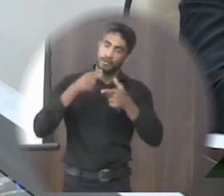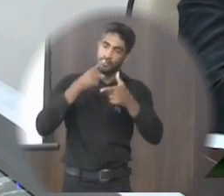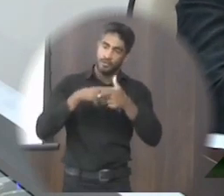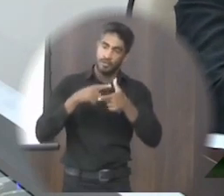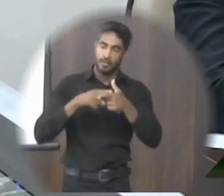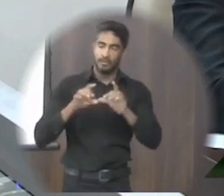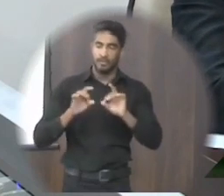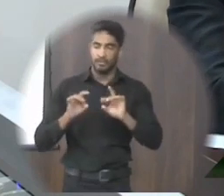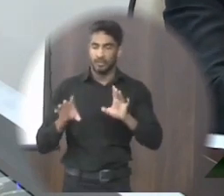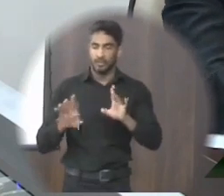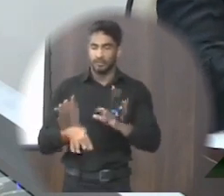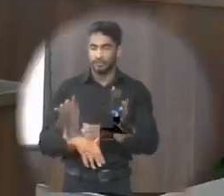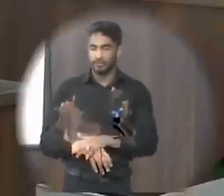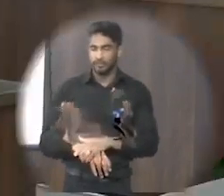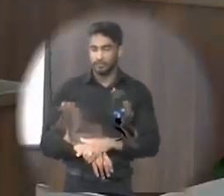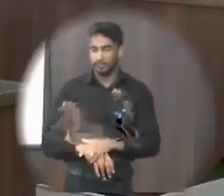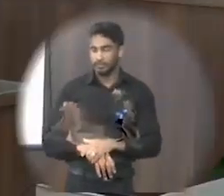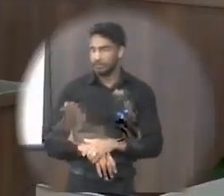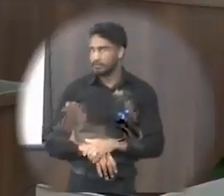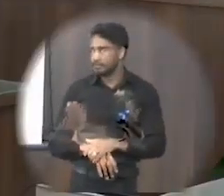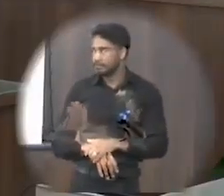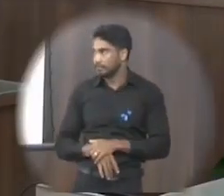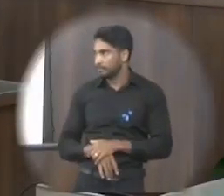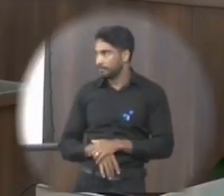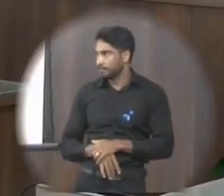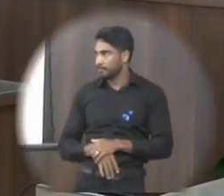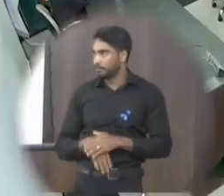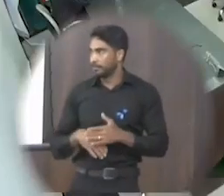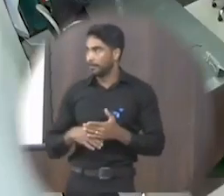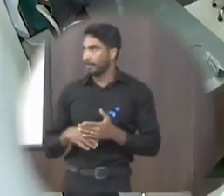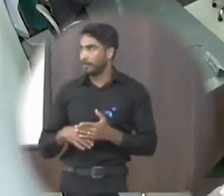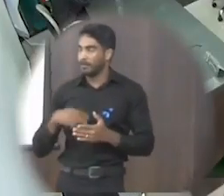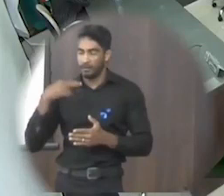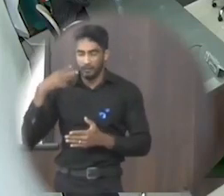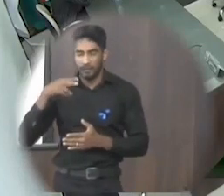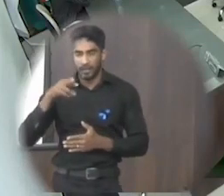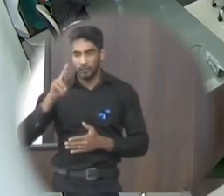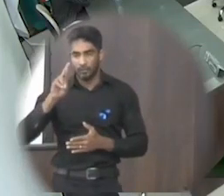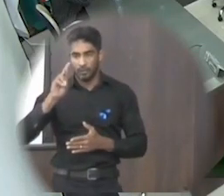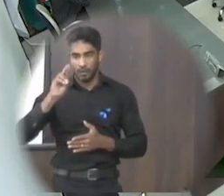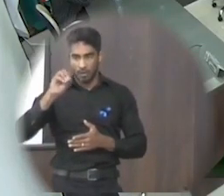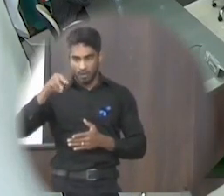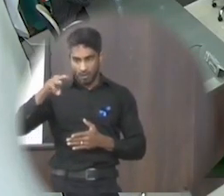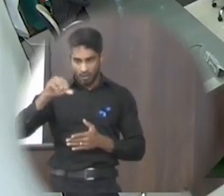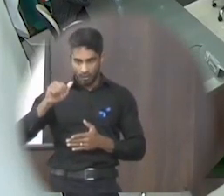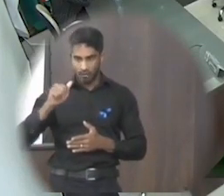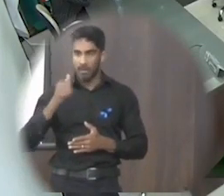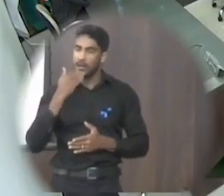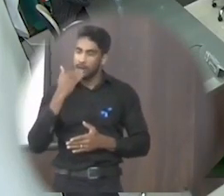tinha, presidente. Obrigado. Eu pedi uma parte aqui, presidente, para o vereador Roma.